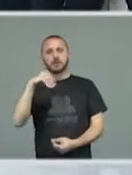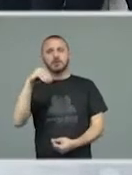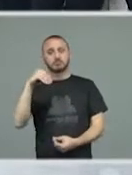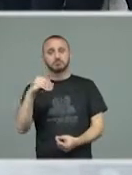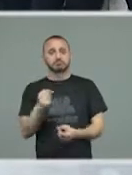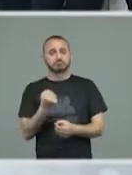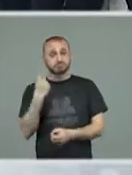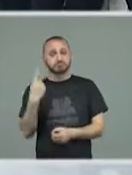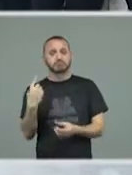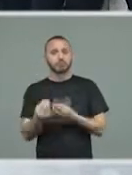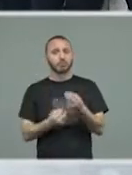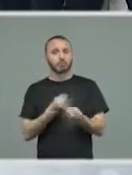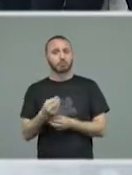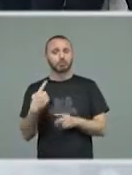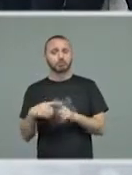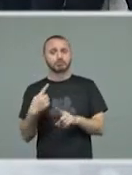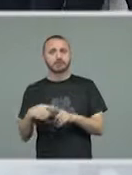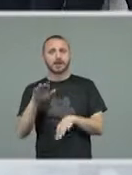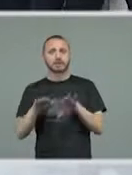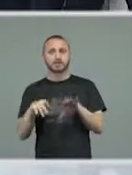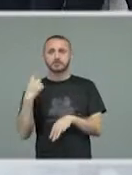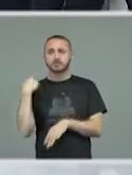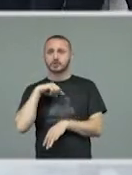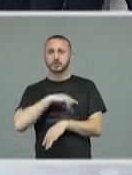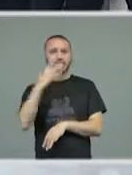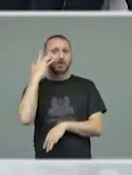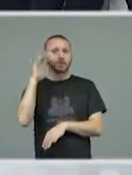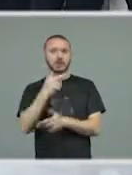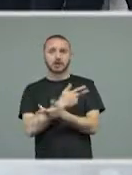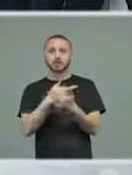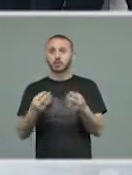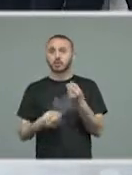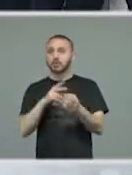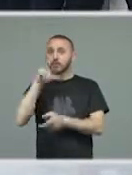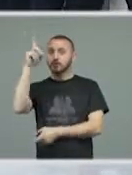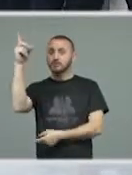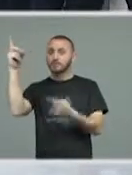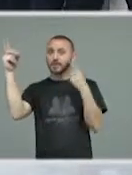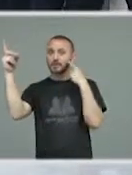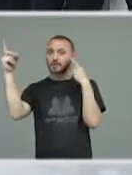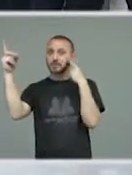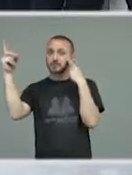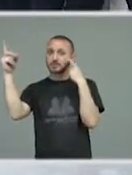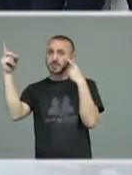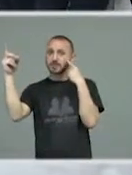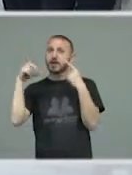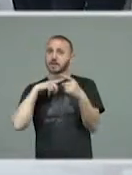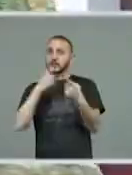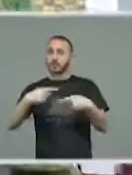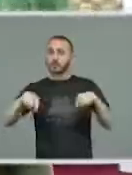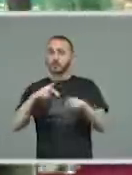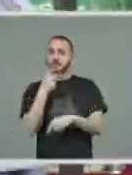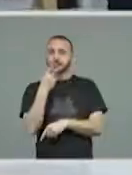meus irmãos, porque nós às vezes não sabemos das coisas como Deus pensa. Tanto que tem uma música